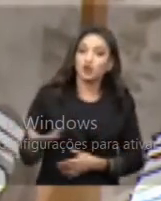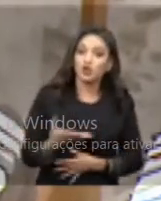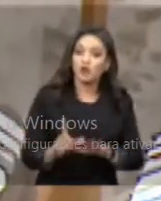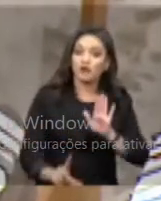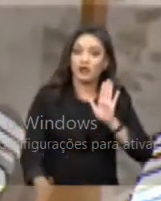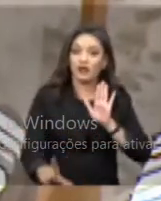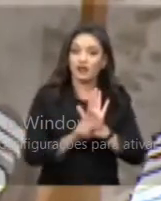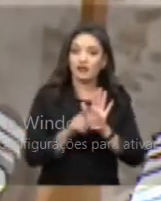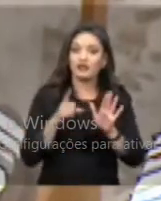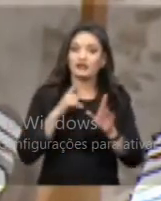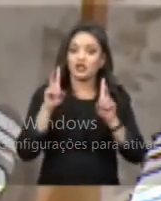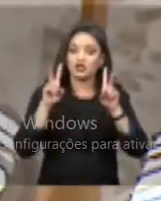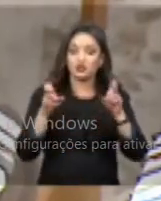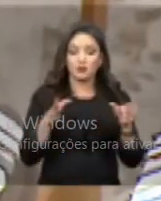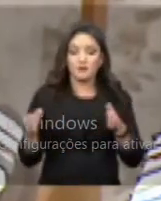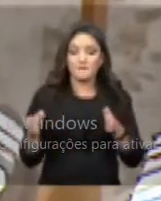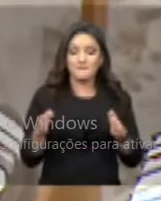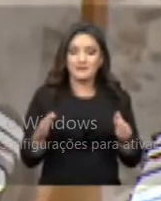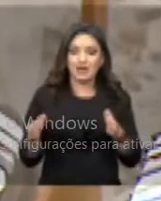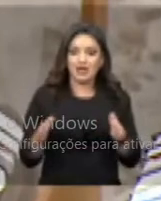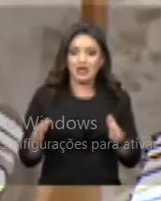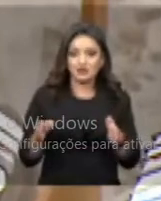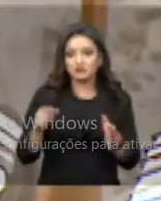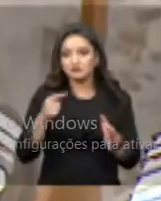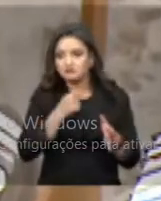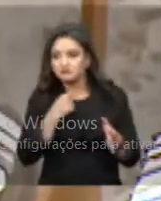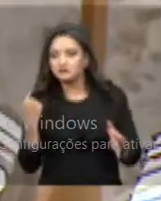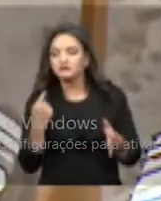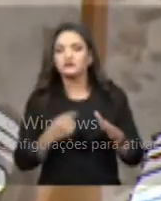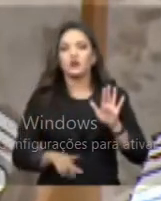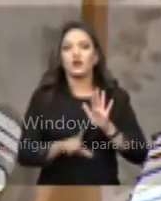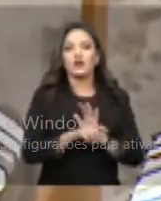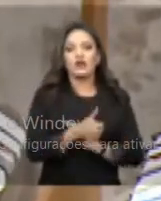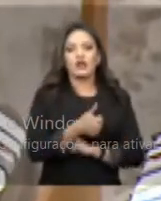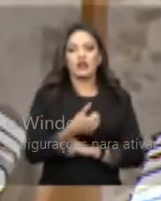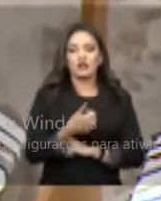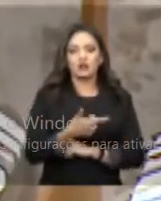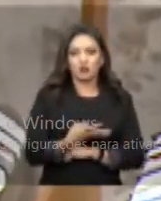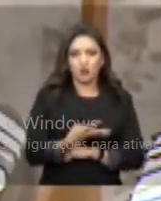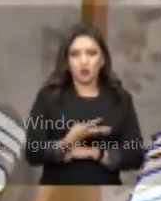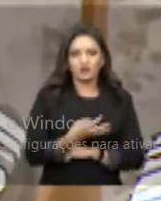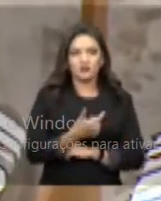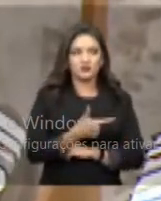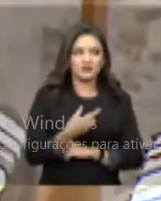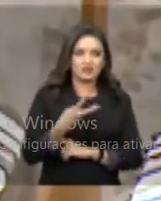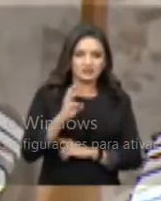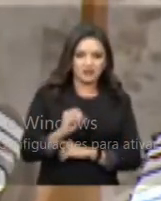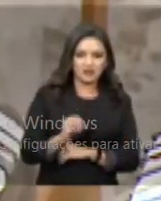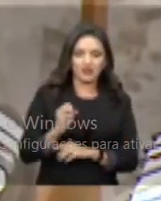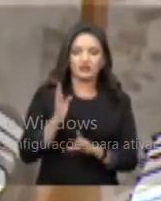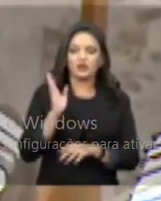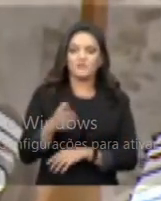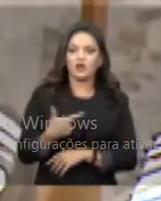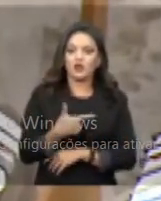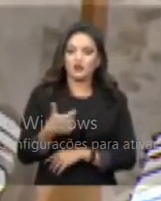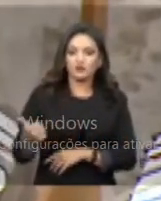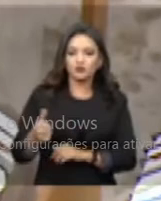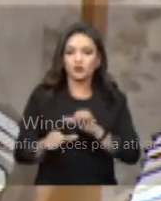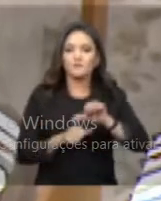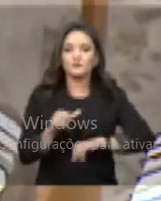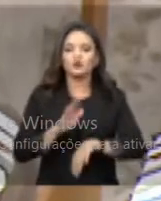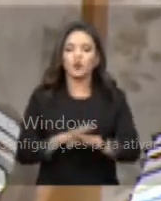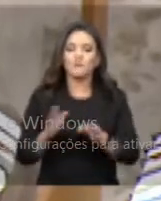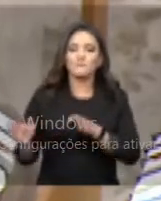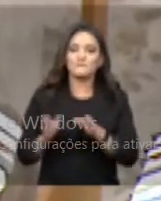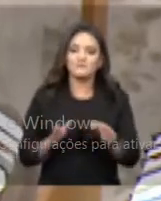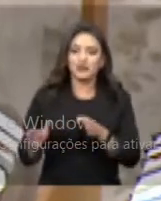regime de prazos da prescrição, a Lei 14.230 de 2021 alterou o prazo de prescrição